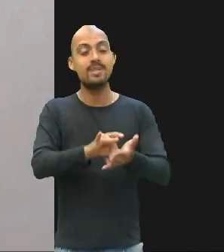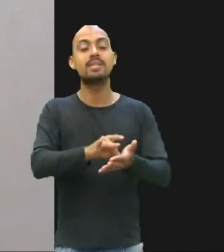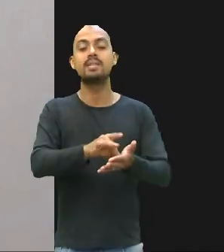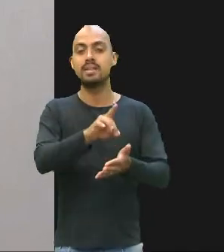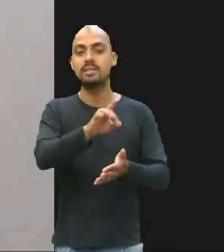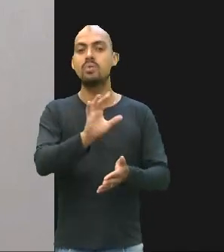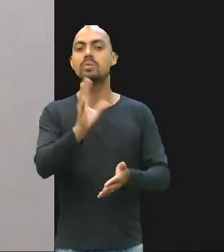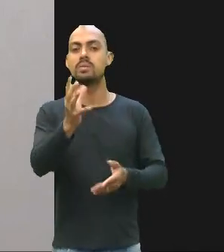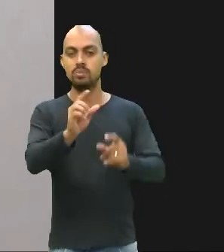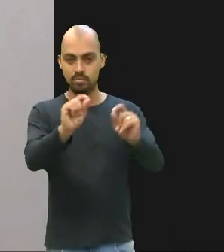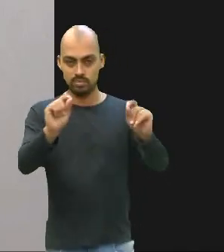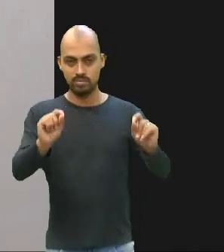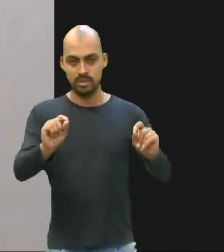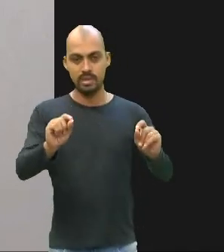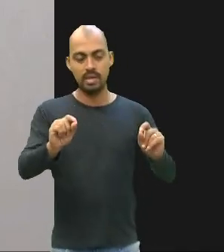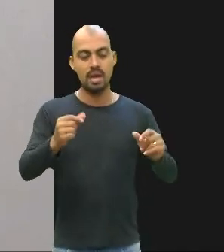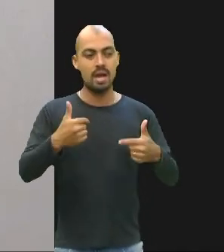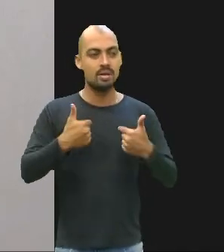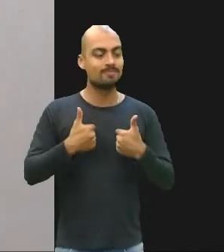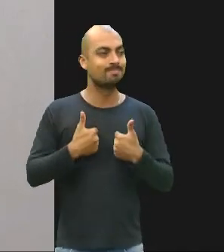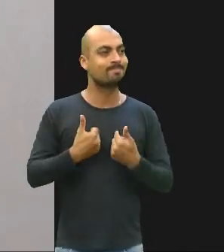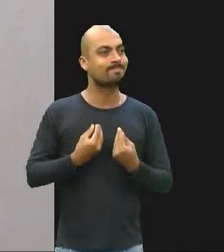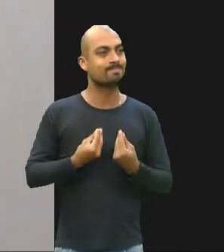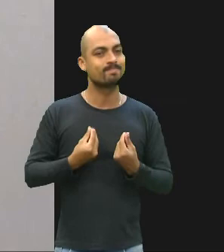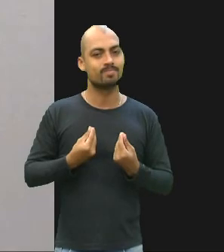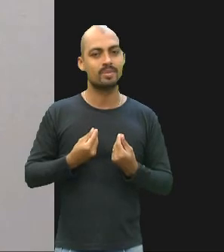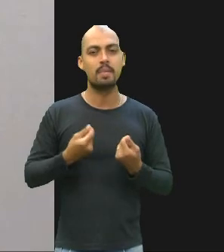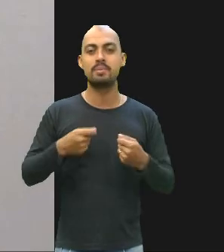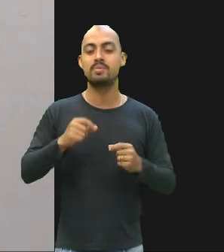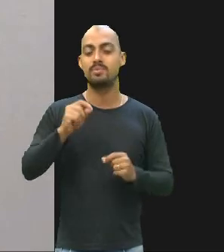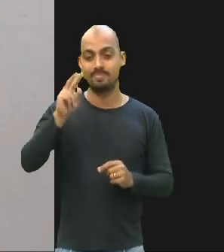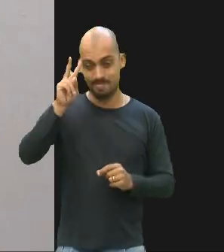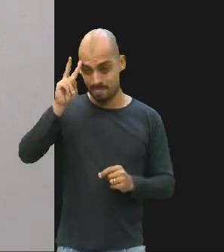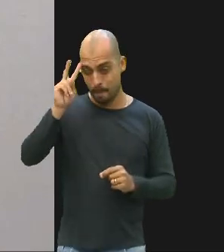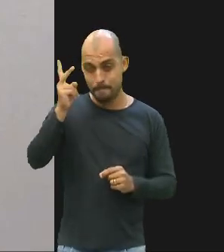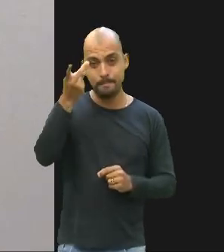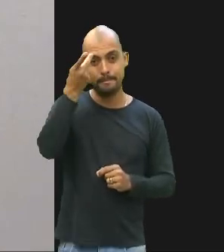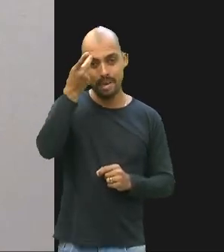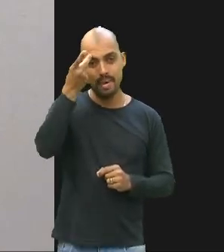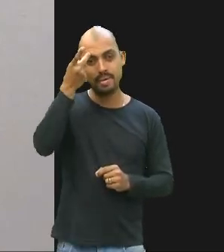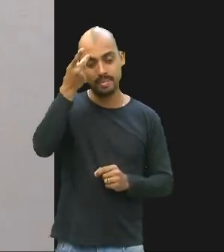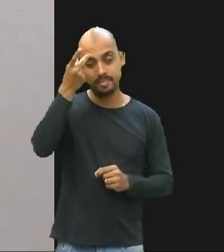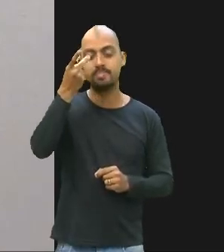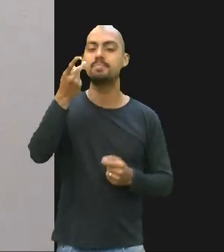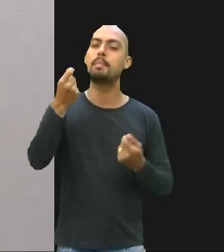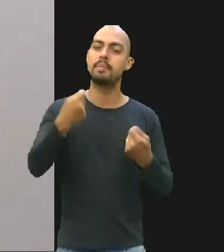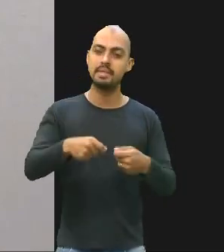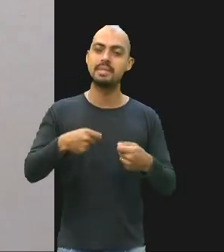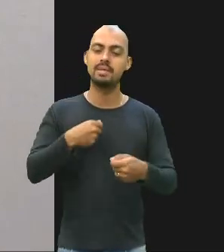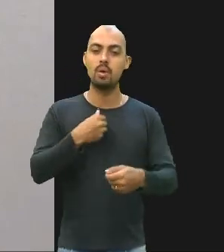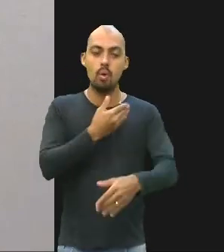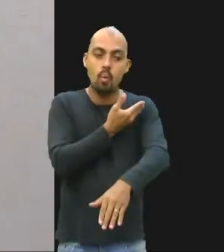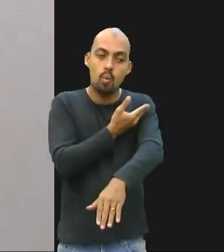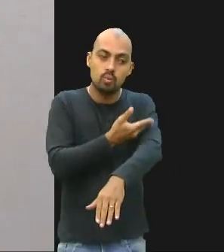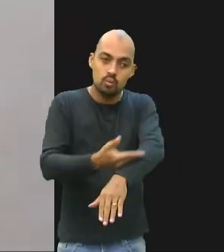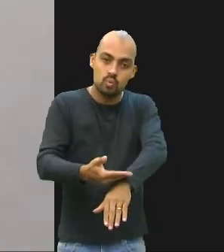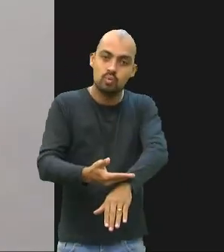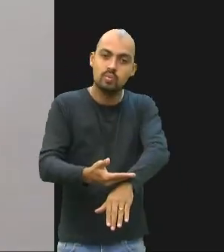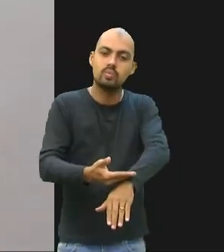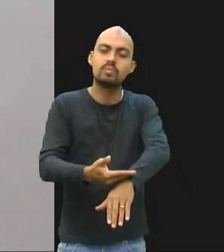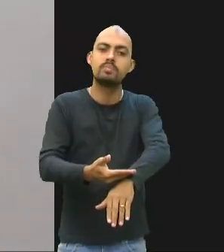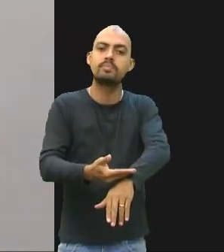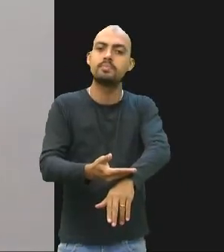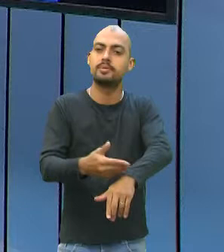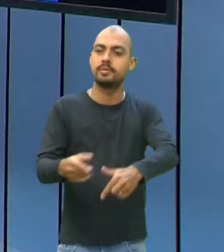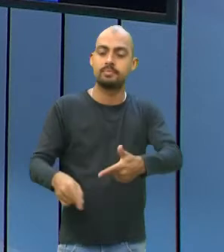do que realmente está acontecendo, né? Eu acho que a gente tem que repensar muito nos nossos costumes, a gente tem